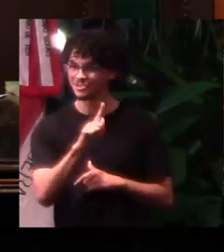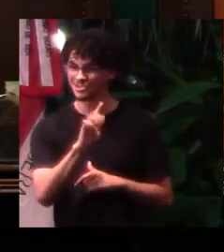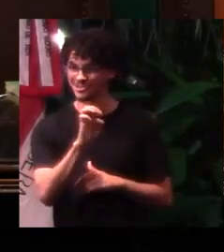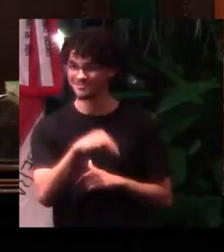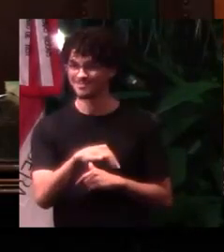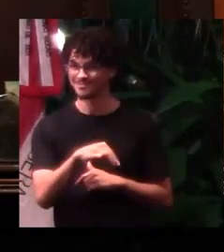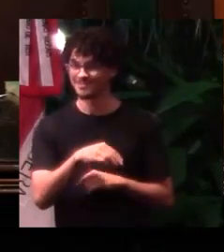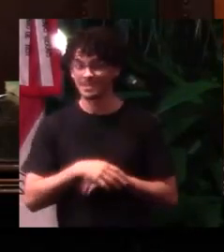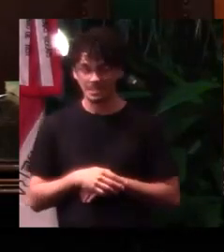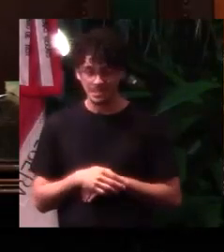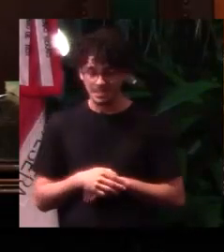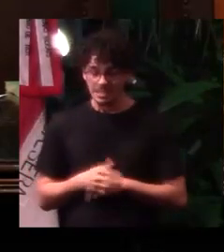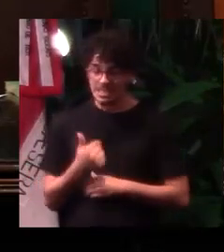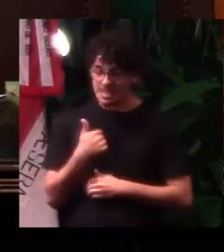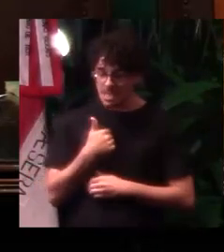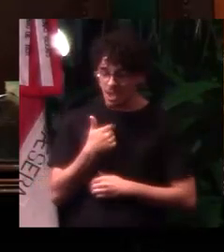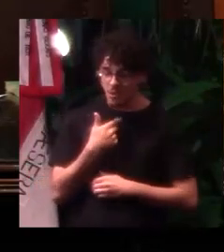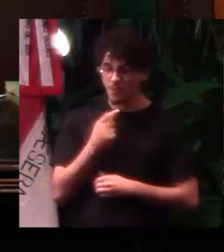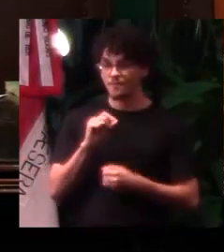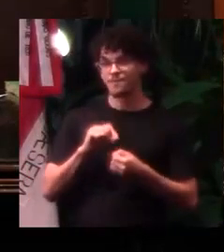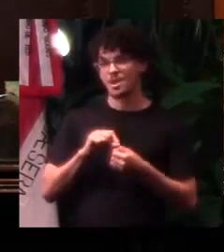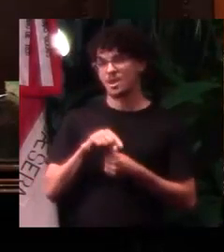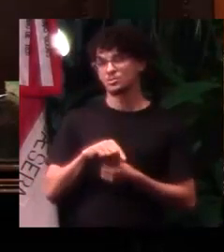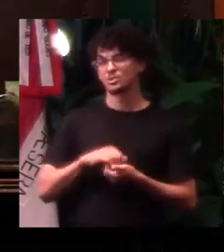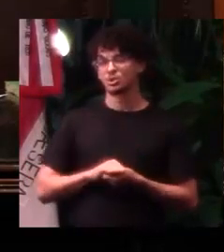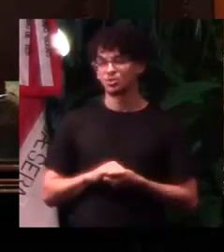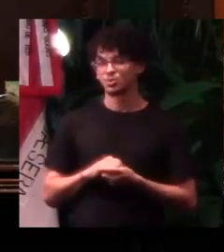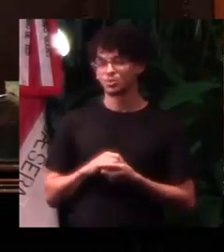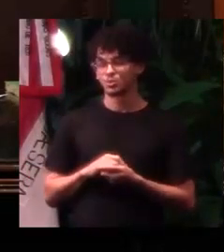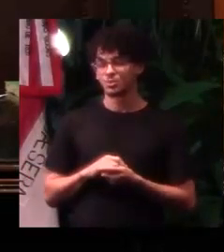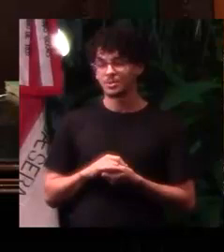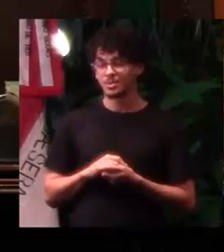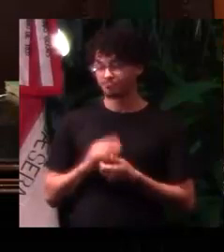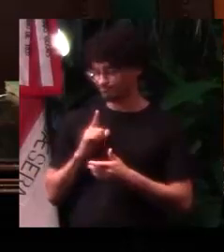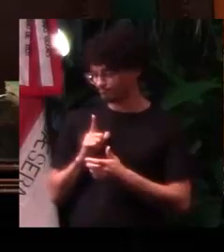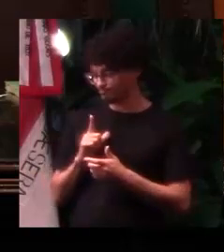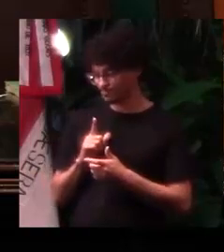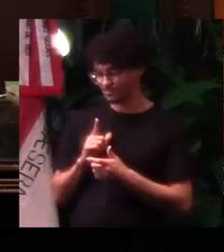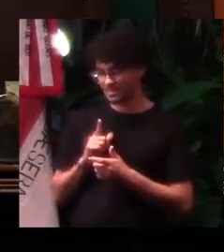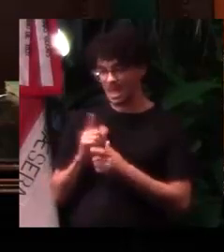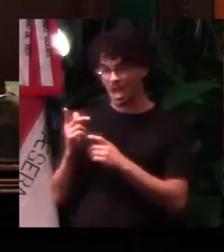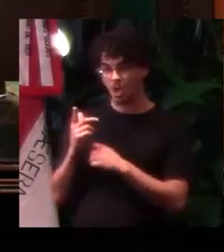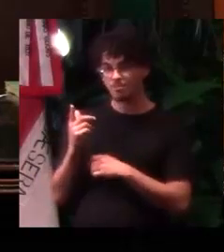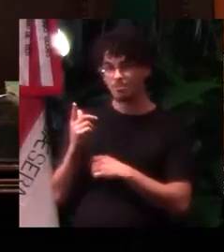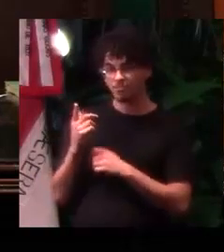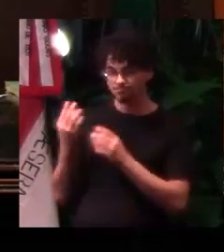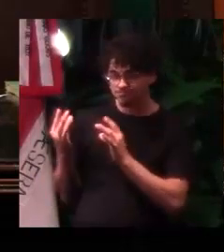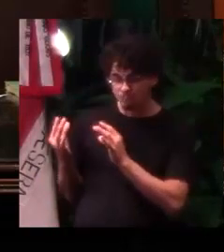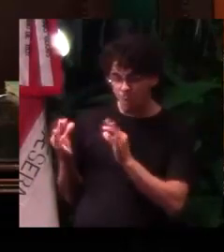E eu faço a partir de uma colocação muito interessante que vem de um filósofo